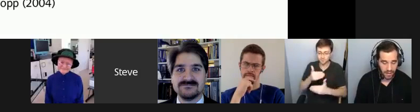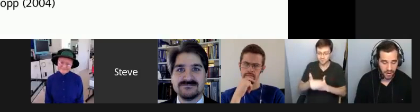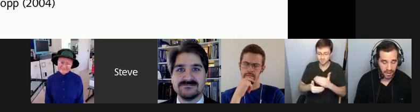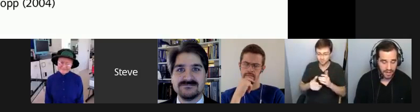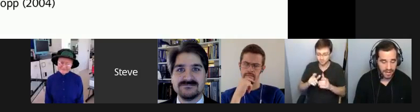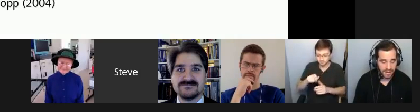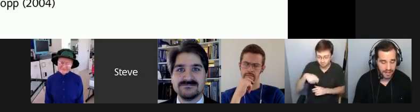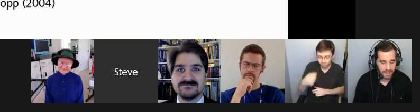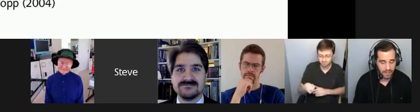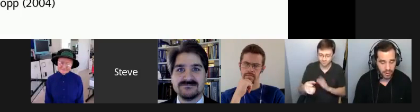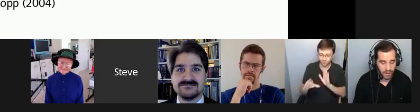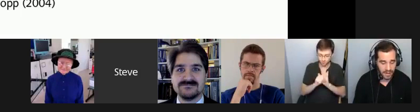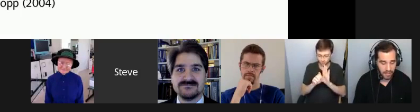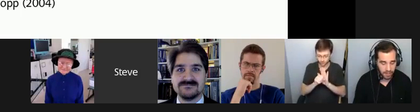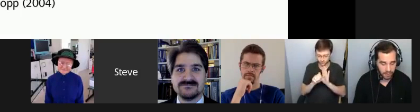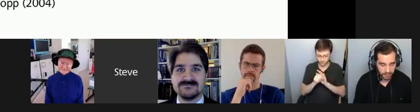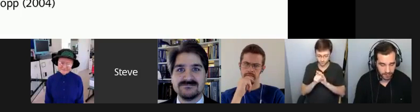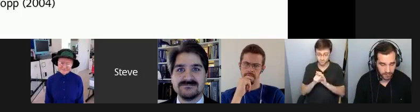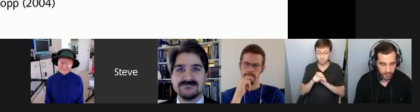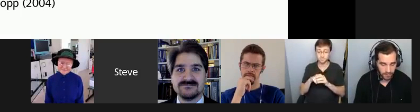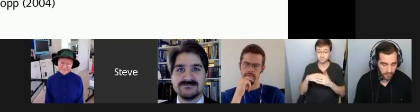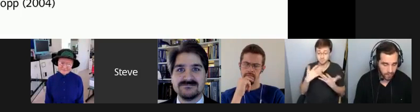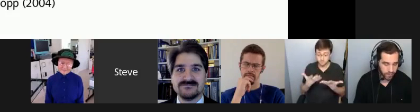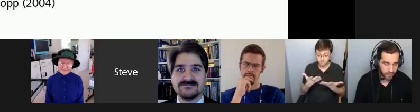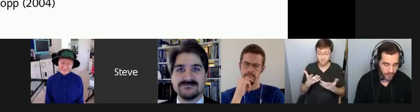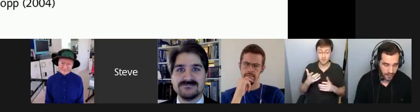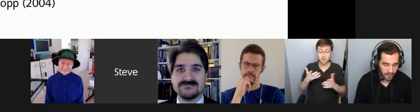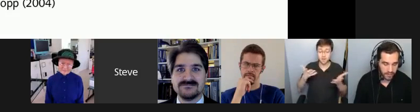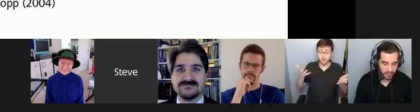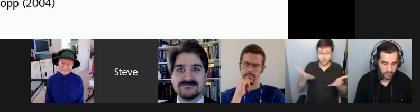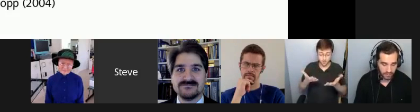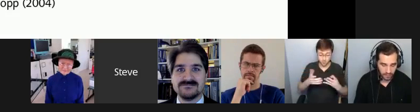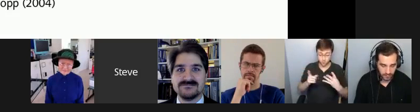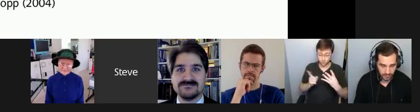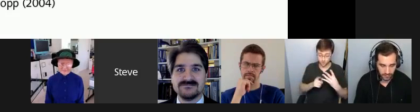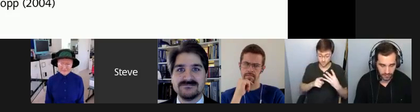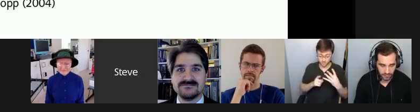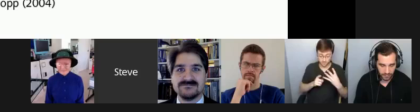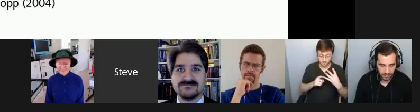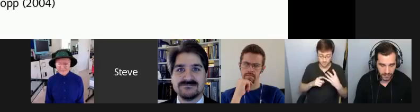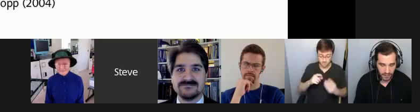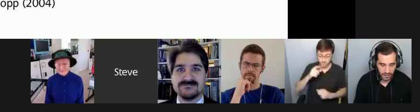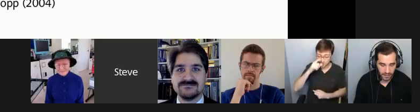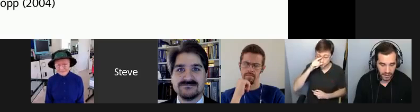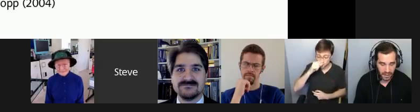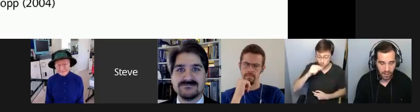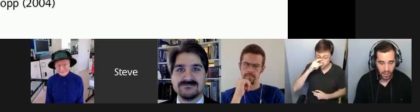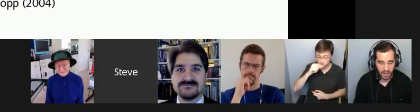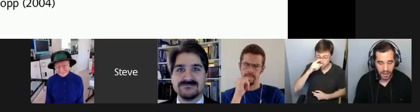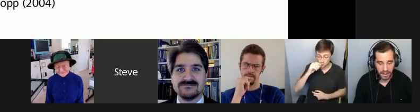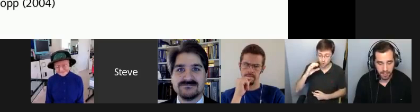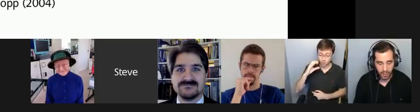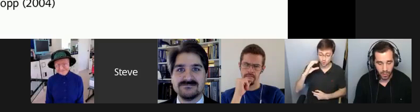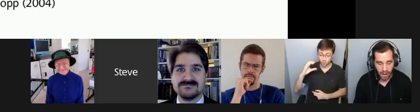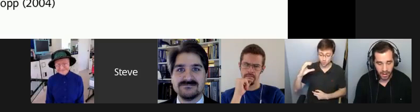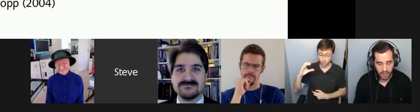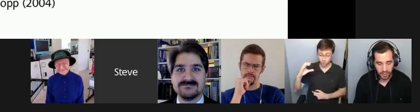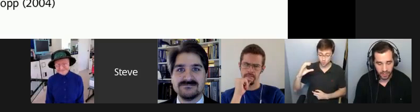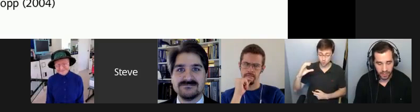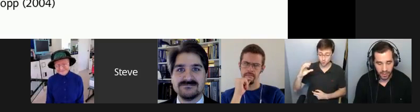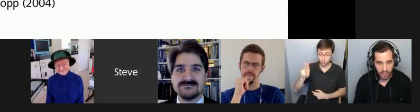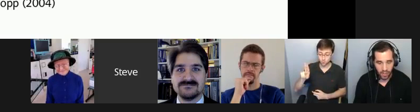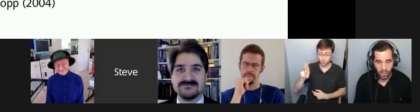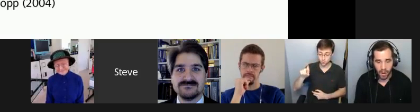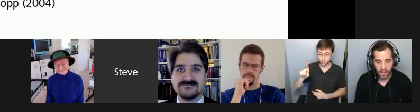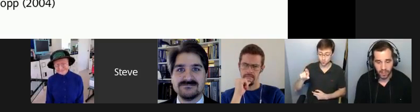Então essa é a terceira e última etapa. E agora, ali por